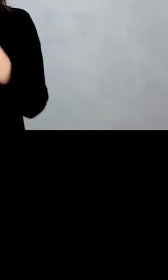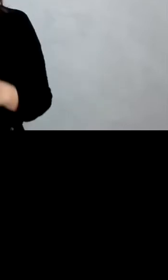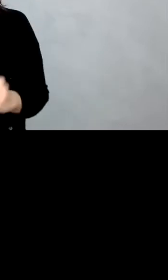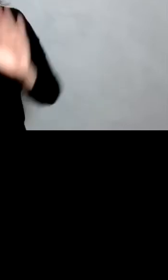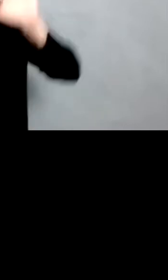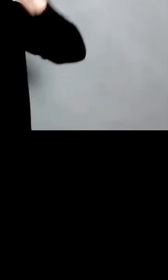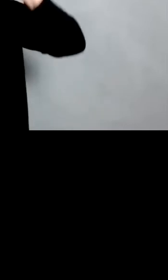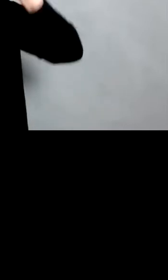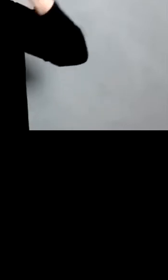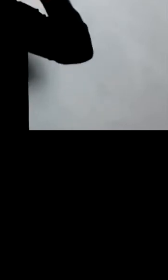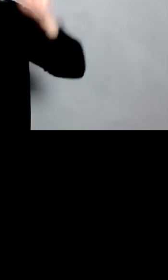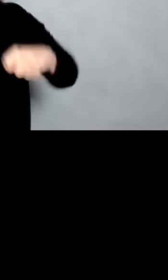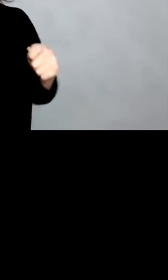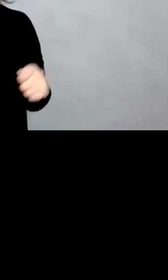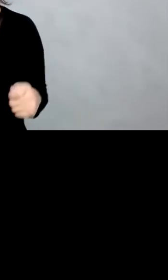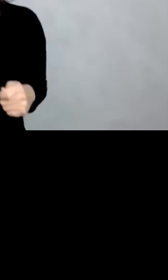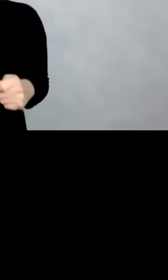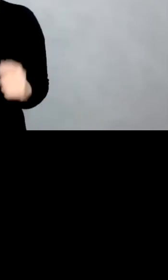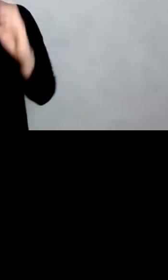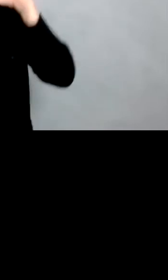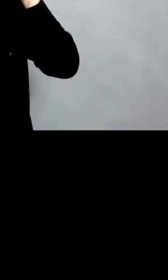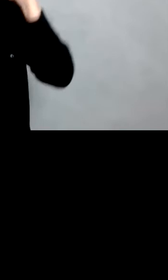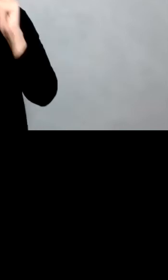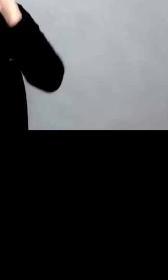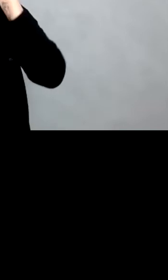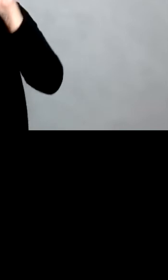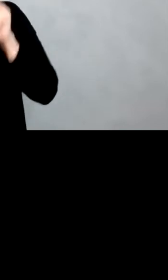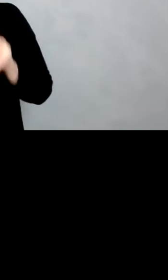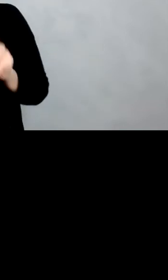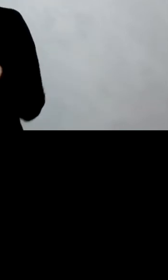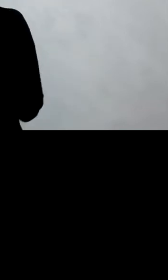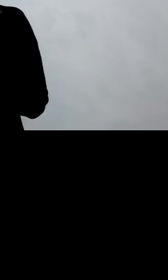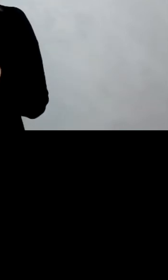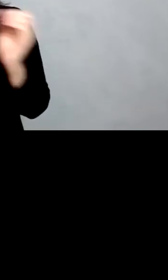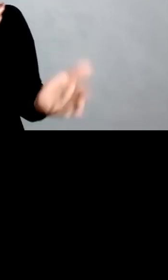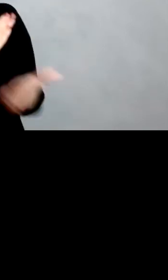e Careca. Mas tem outros, mas obrigado.